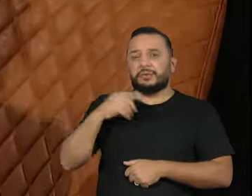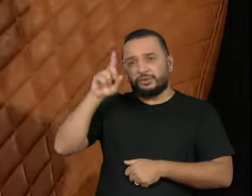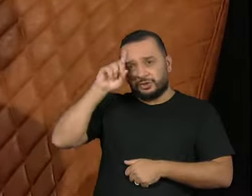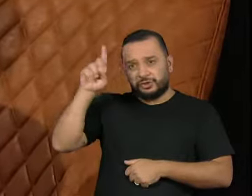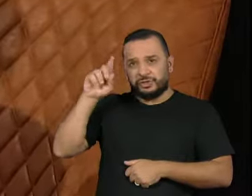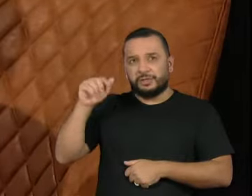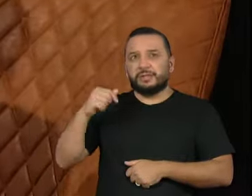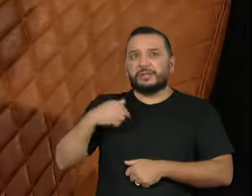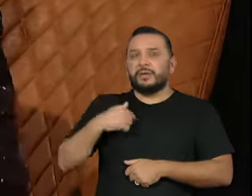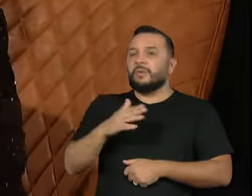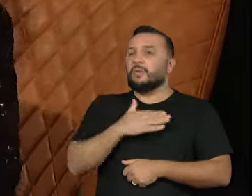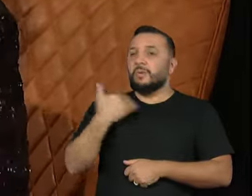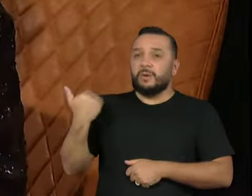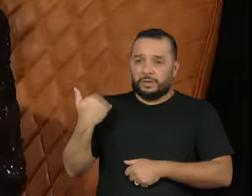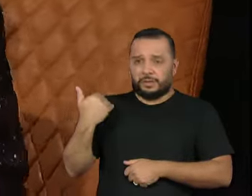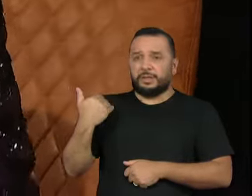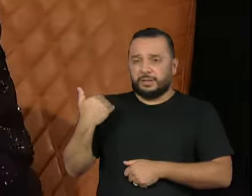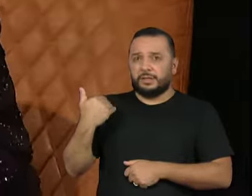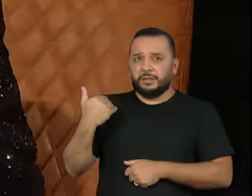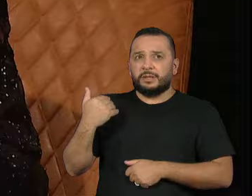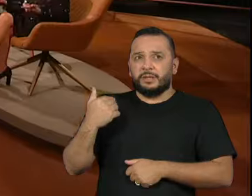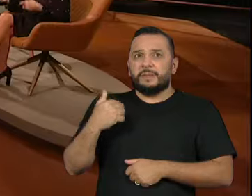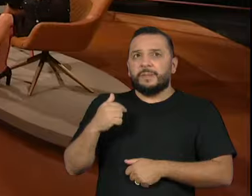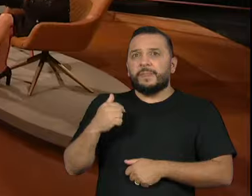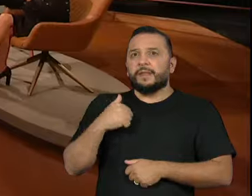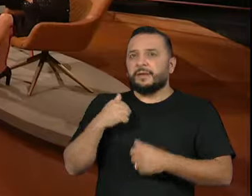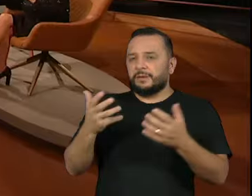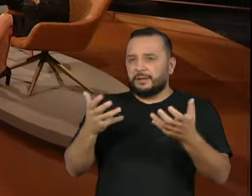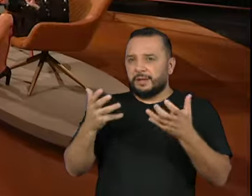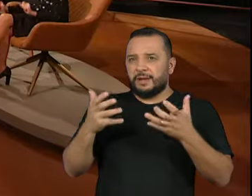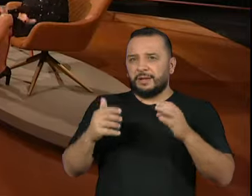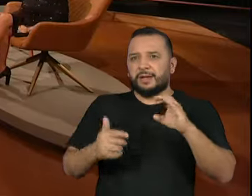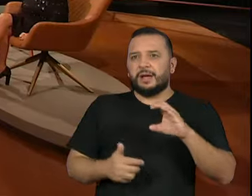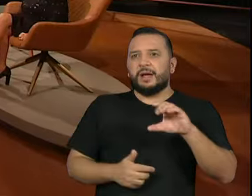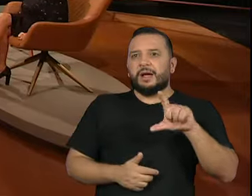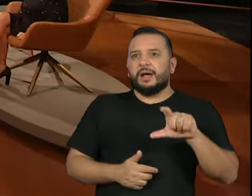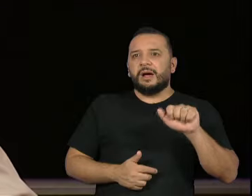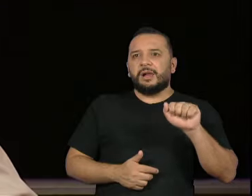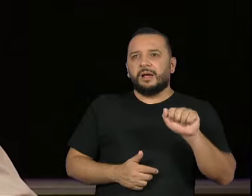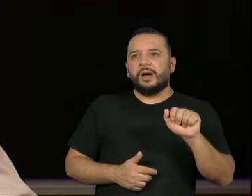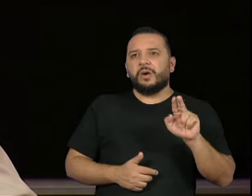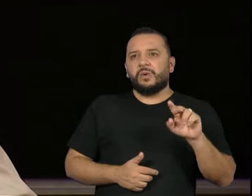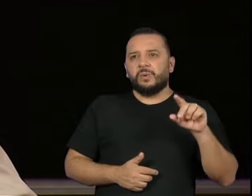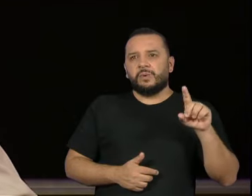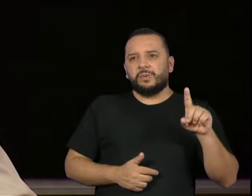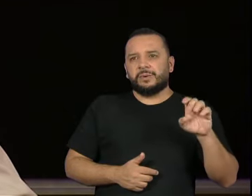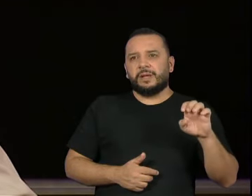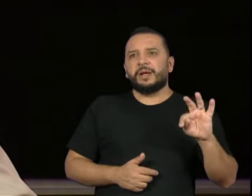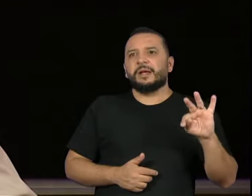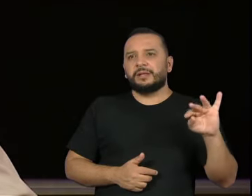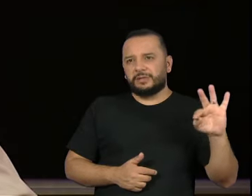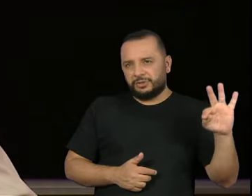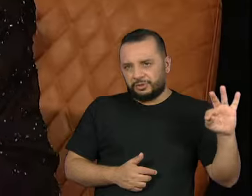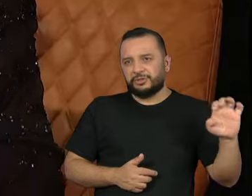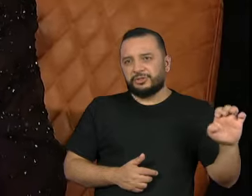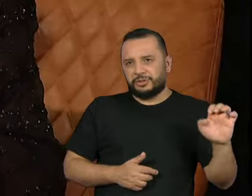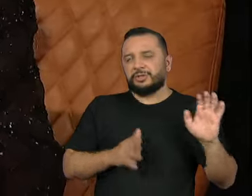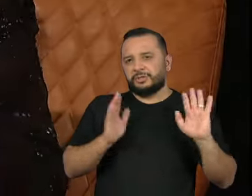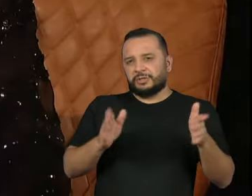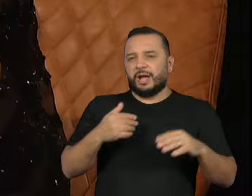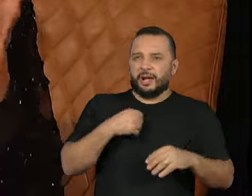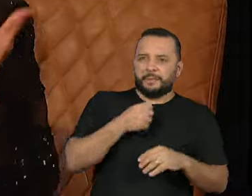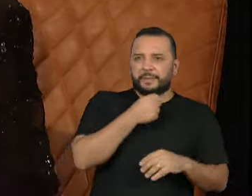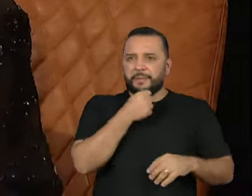para a Mônica, né? O dia que eu morrer, eu quero que a Claudete faça meu especial. Mas eu tenho